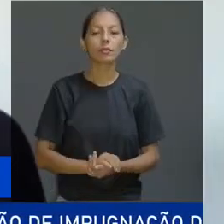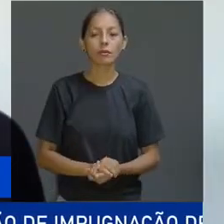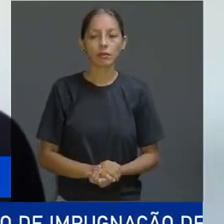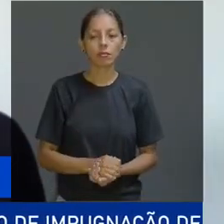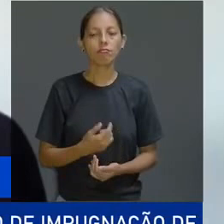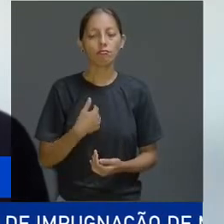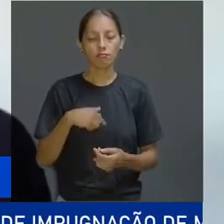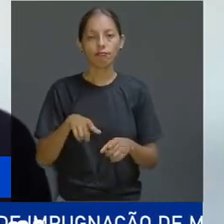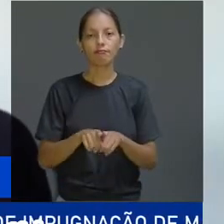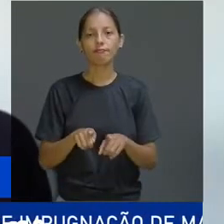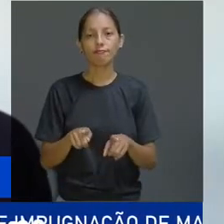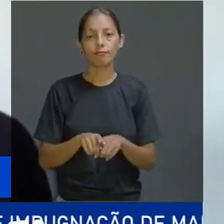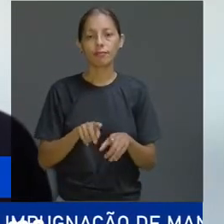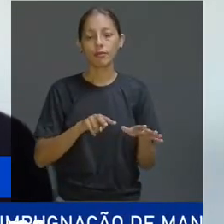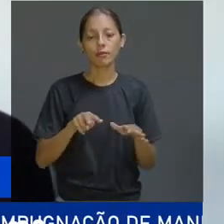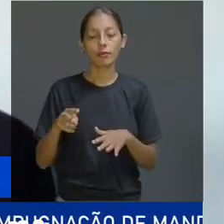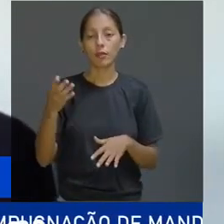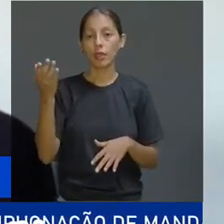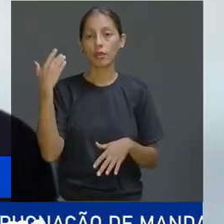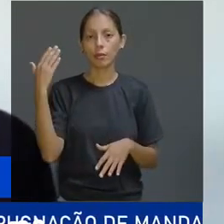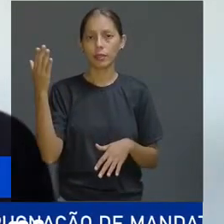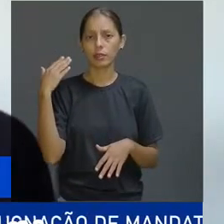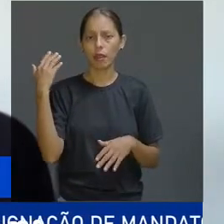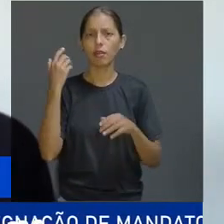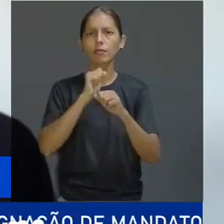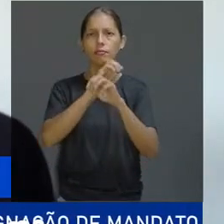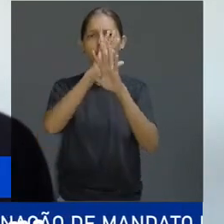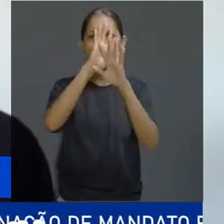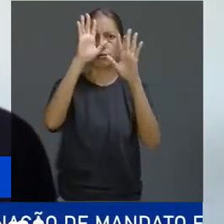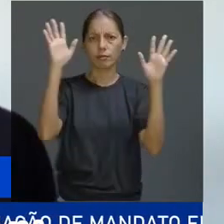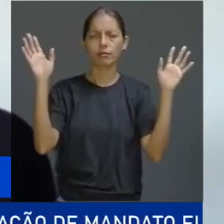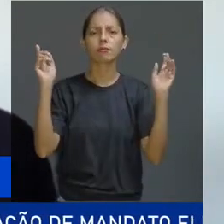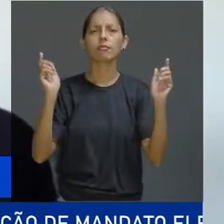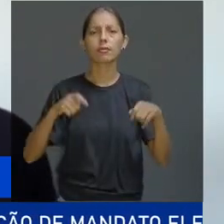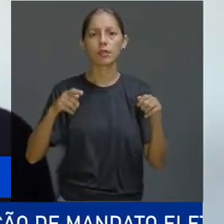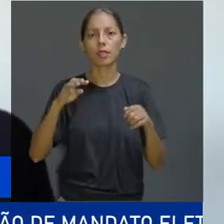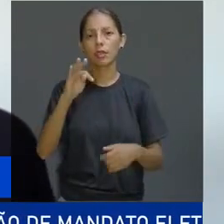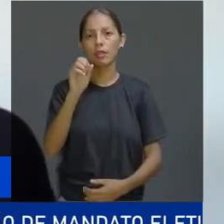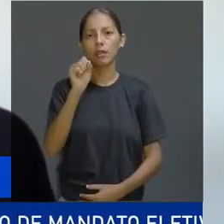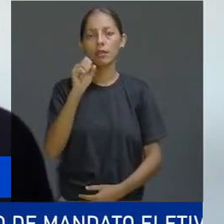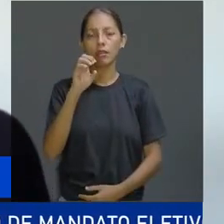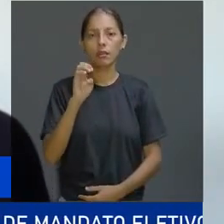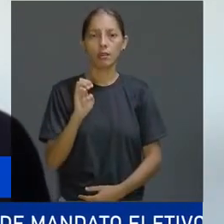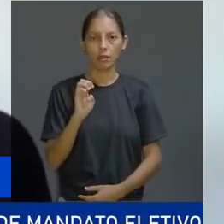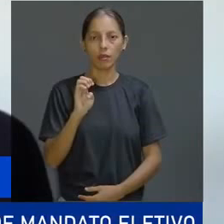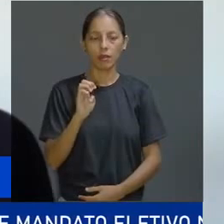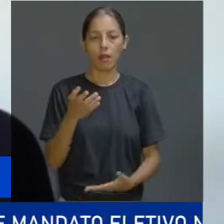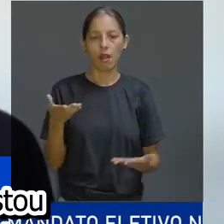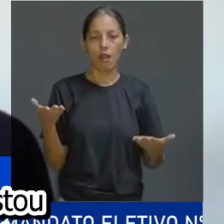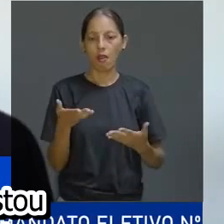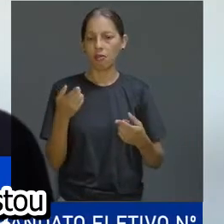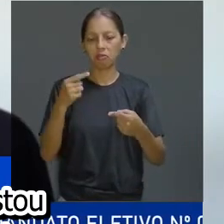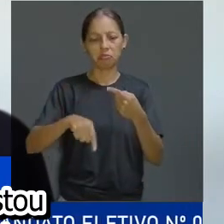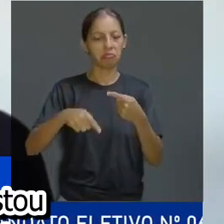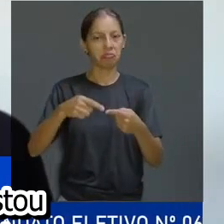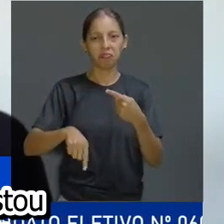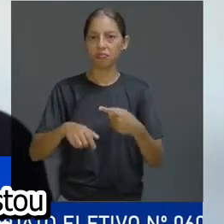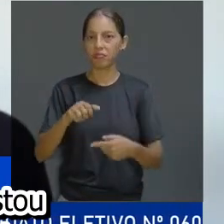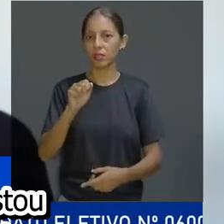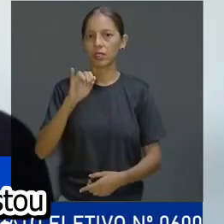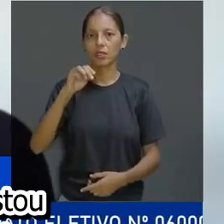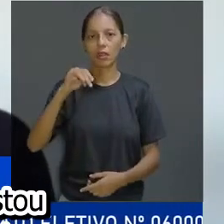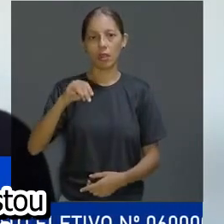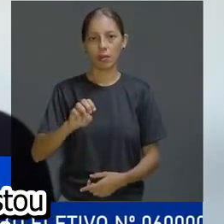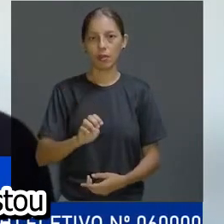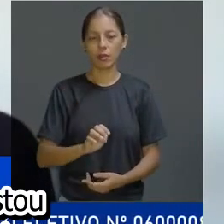muito claro, o TSE tem posicionamento tranquilo nesse sentido. Não cabe AIME nessa hipótese. Então, eu